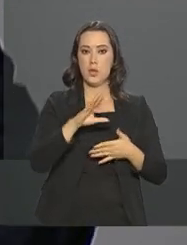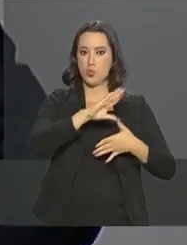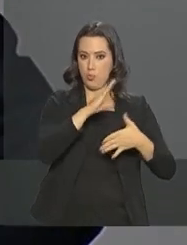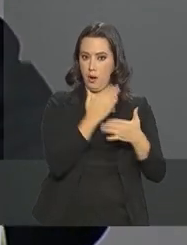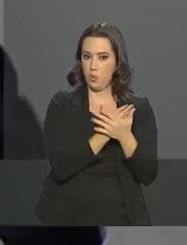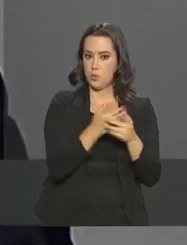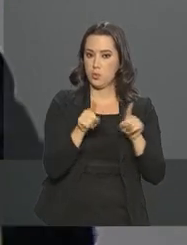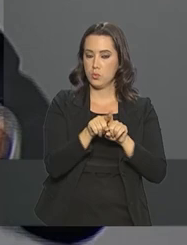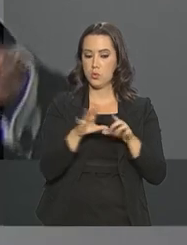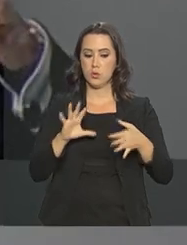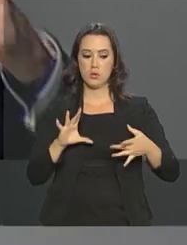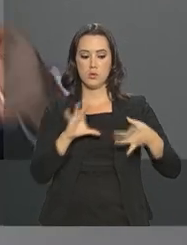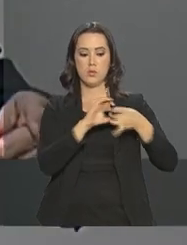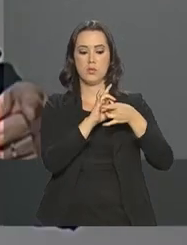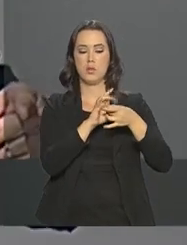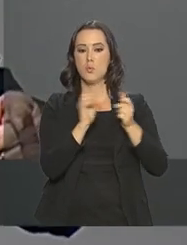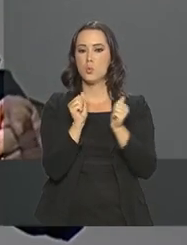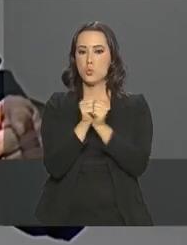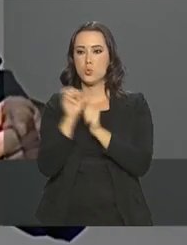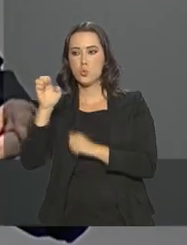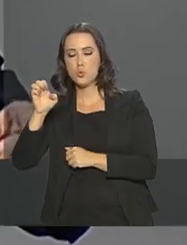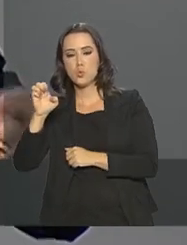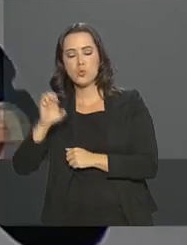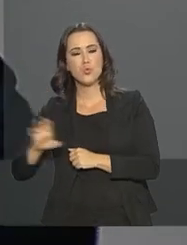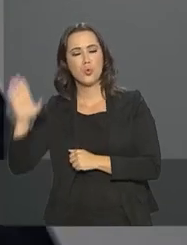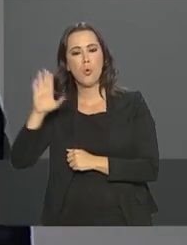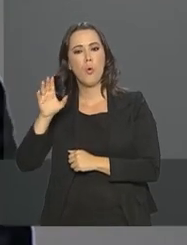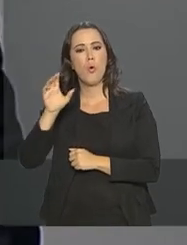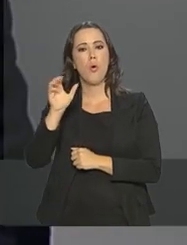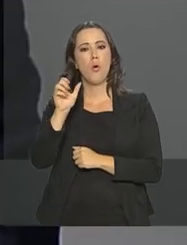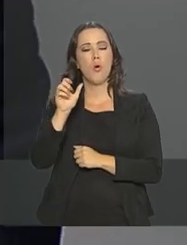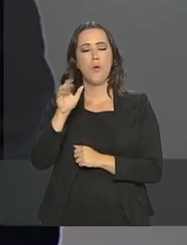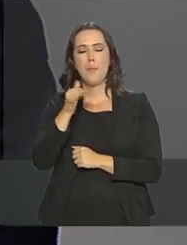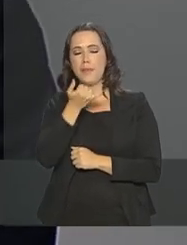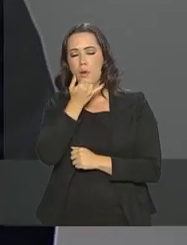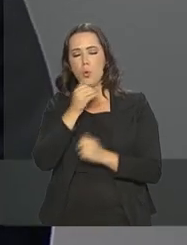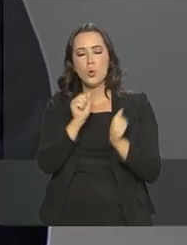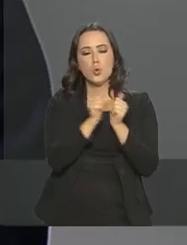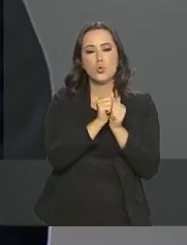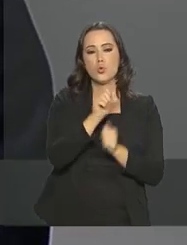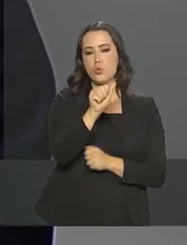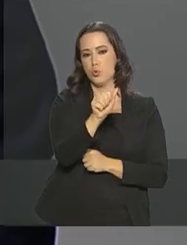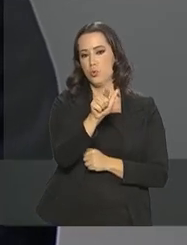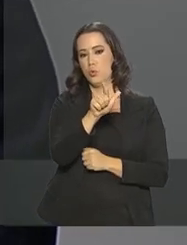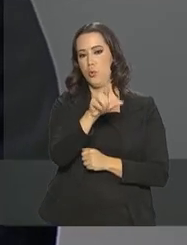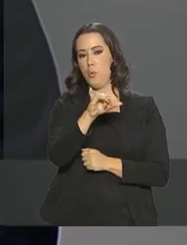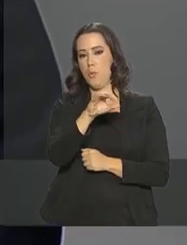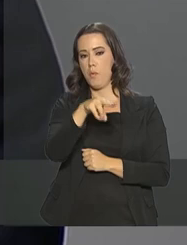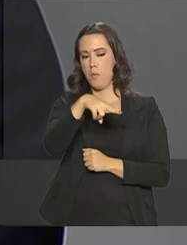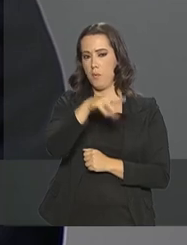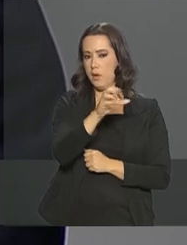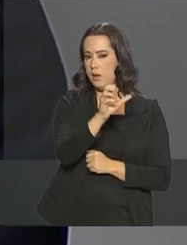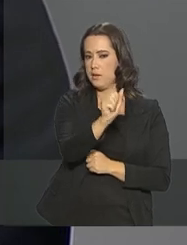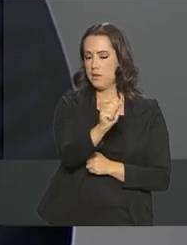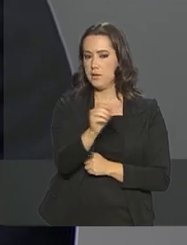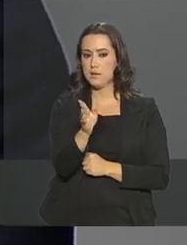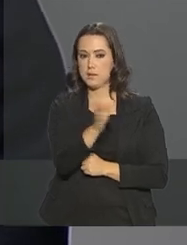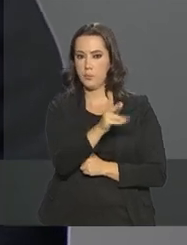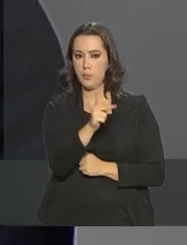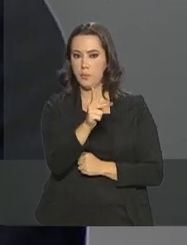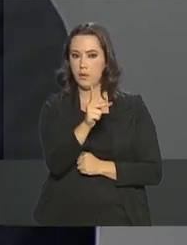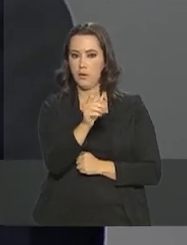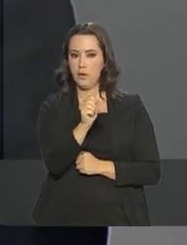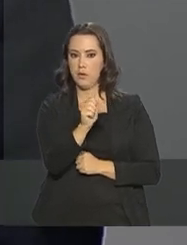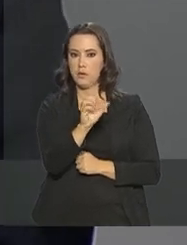aliança com a aliança do pacífico né nós somos o mexe e lá formalizamos uma contratação uma aliança